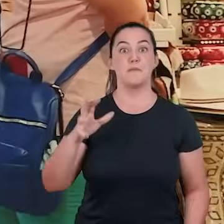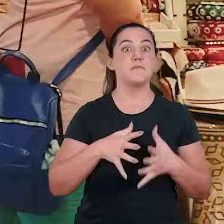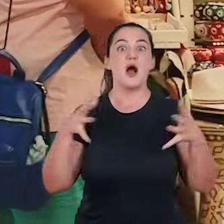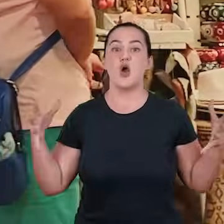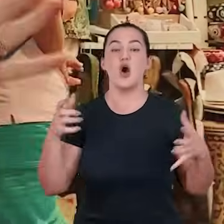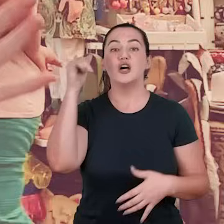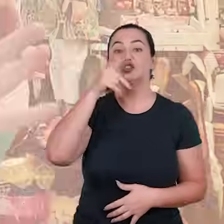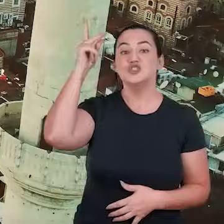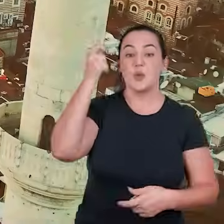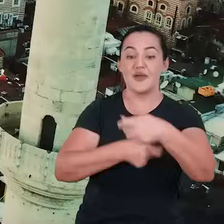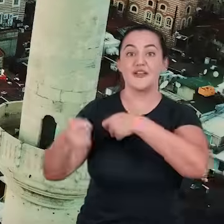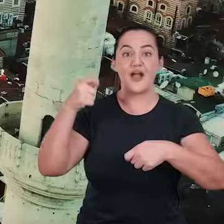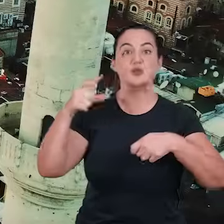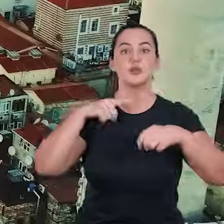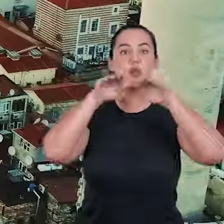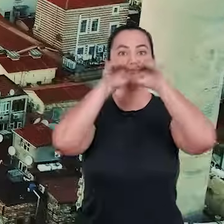mercado coberto do mundo.